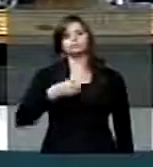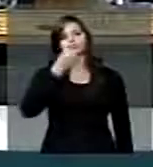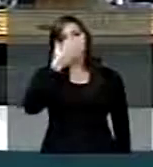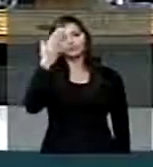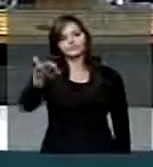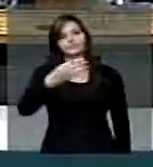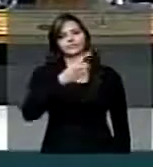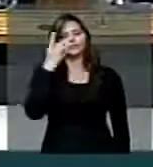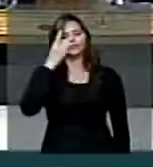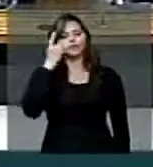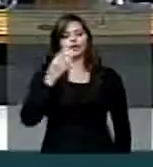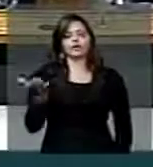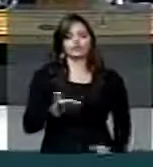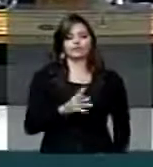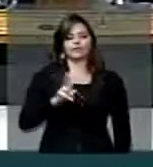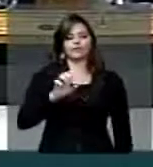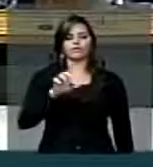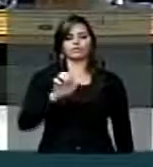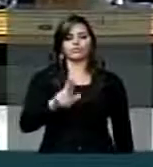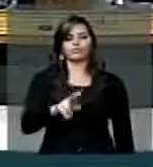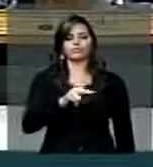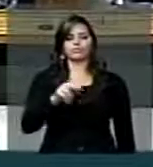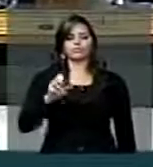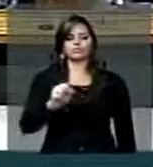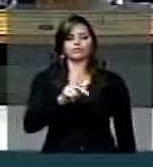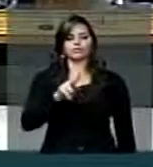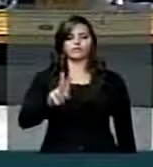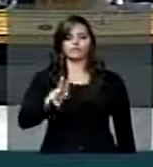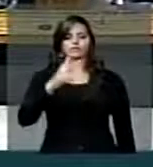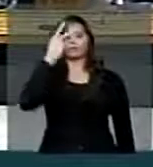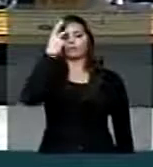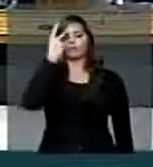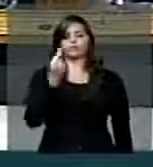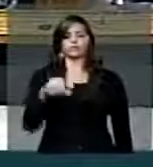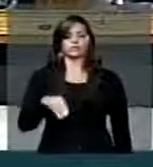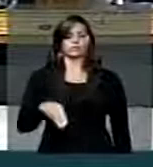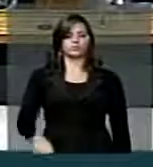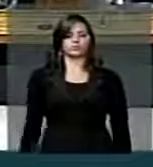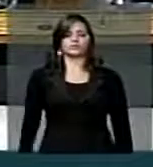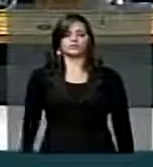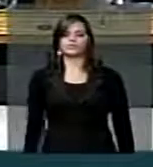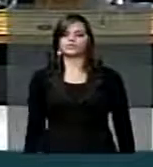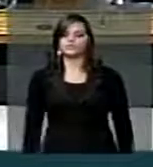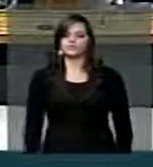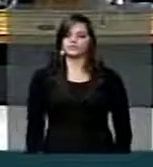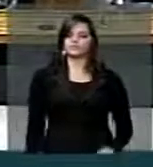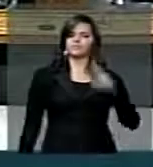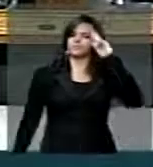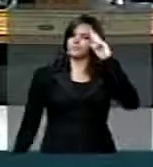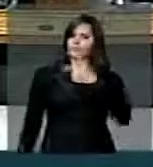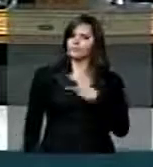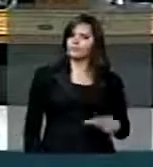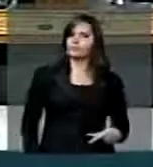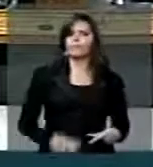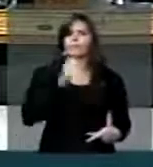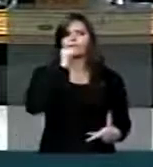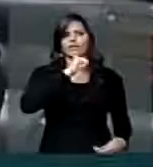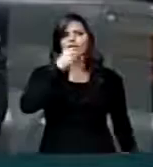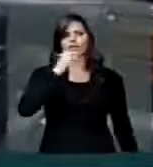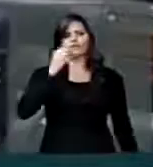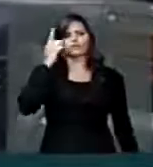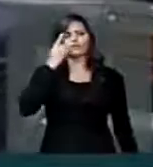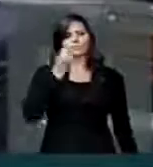Deputado. Deputado Roberto de Lucena, Bloco PPS, PV, São Paulo. Um minuto. Muito obrigado. Senhor presidente, senhoras deputadas,